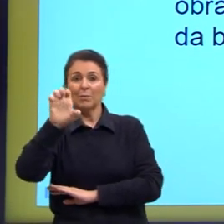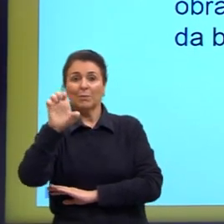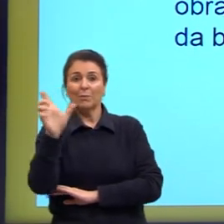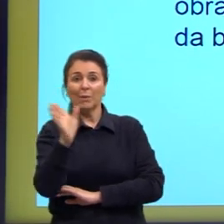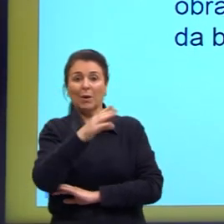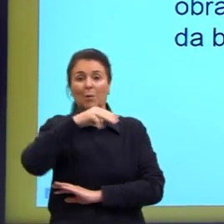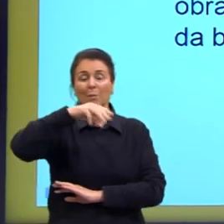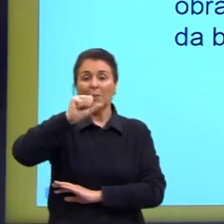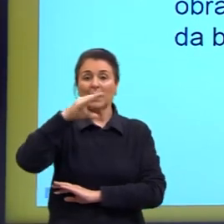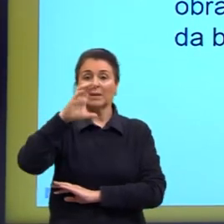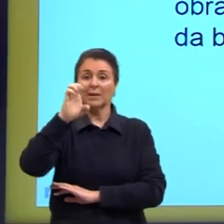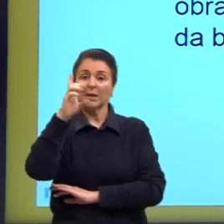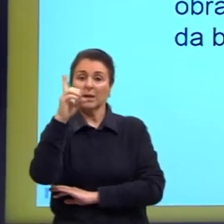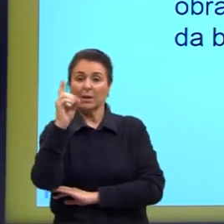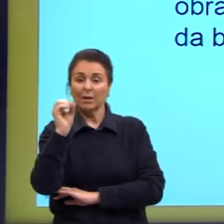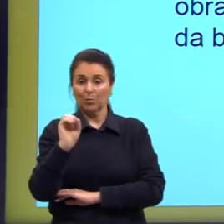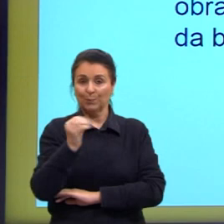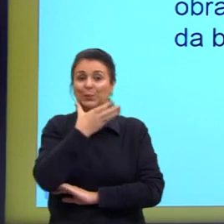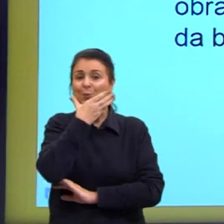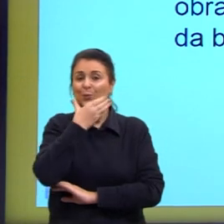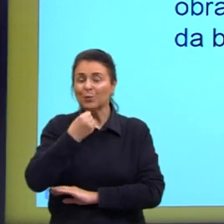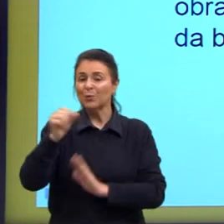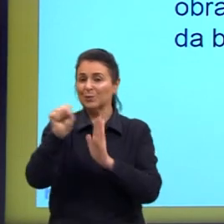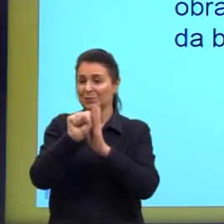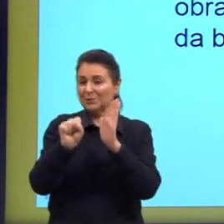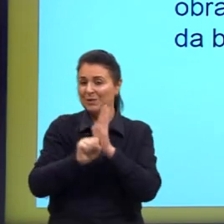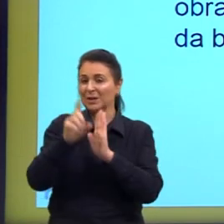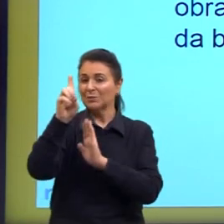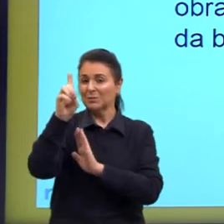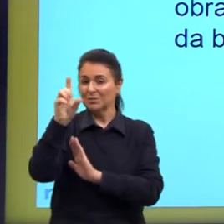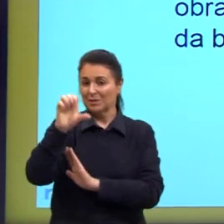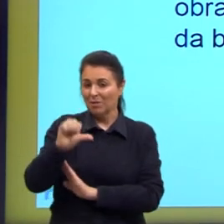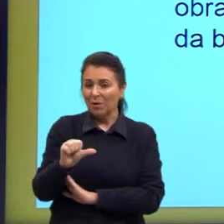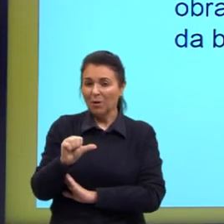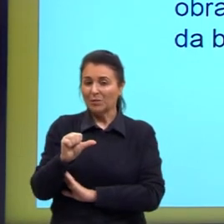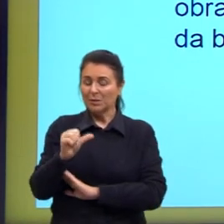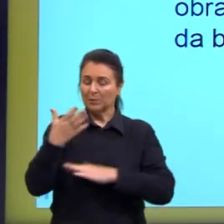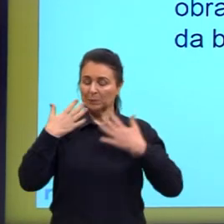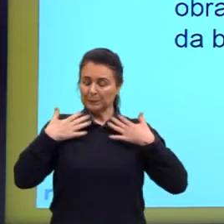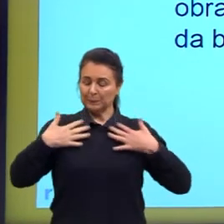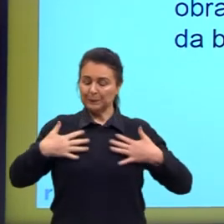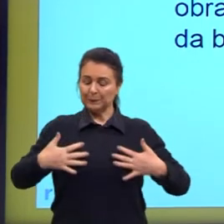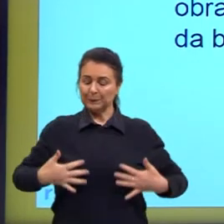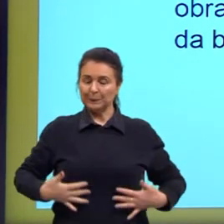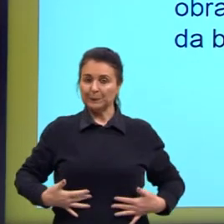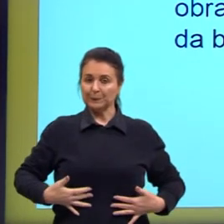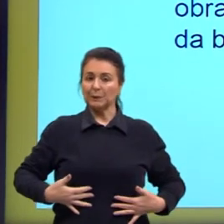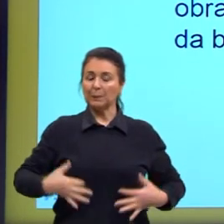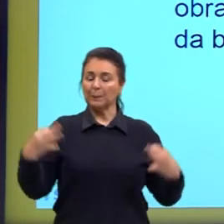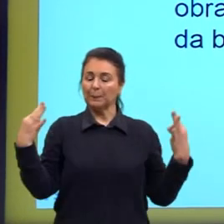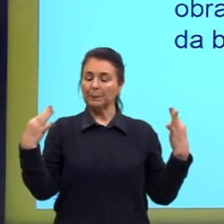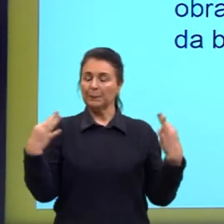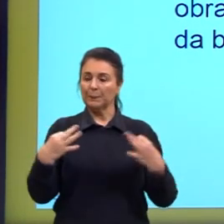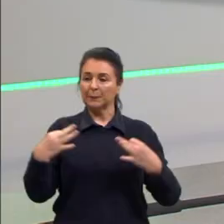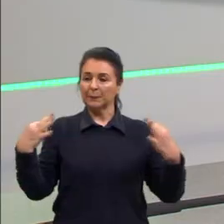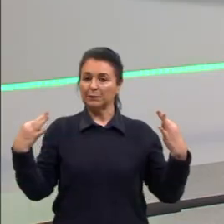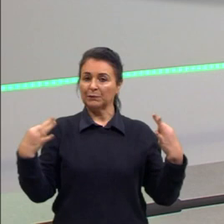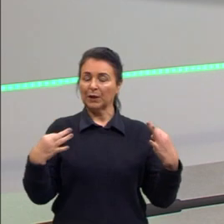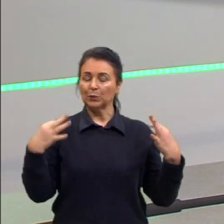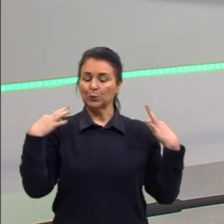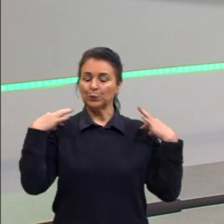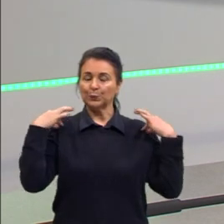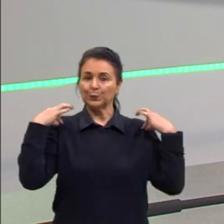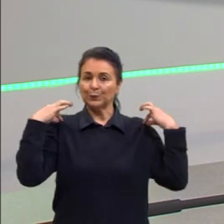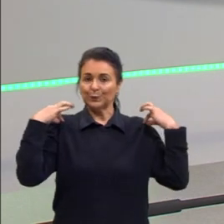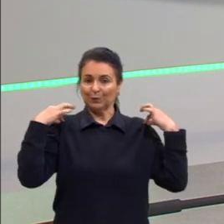adequada para época nem tem os homens do século 19 se vestiam sempre muito galantes né de